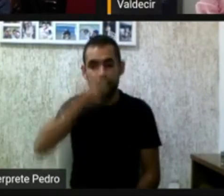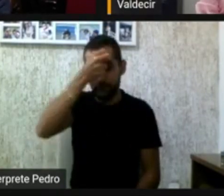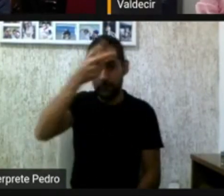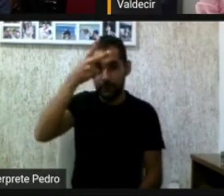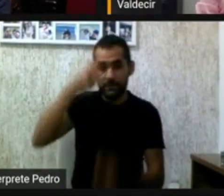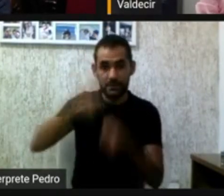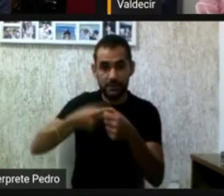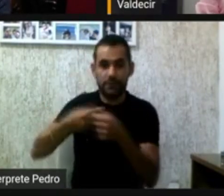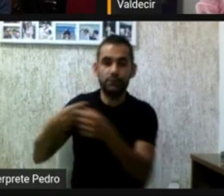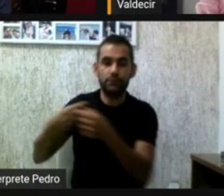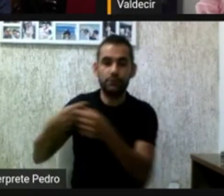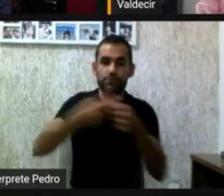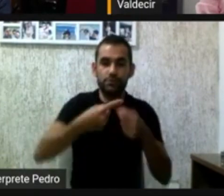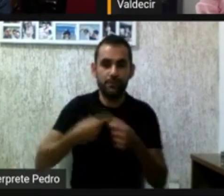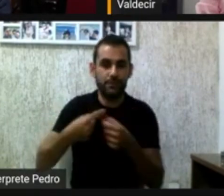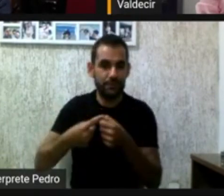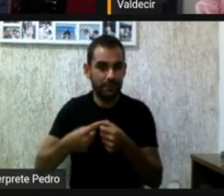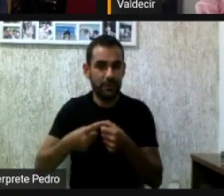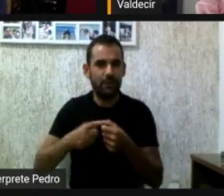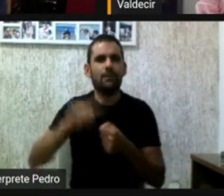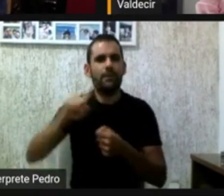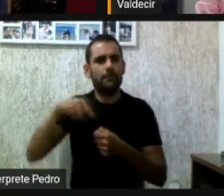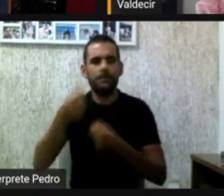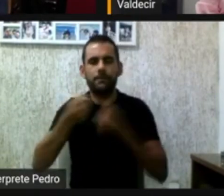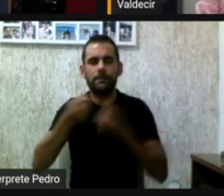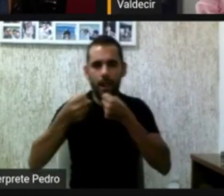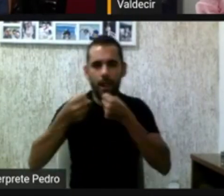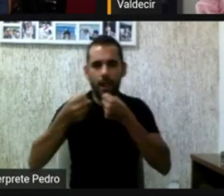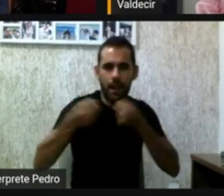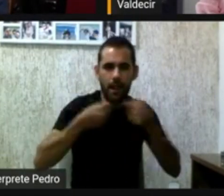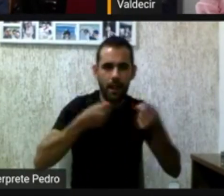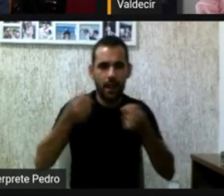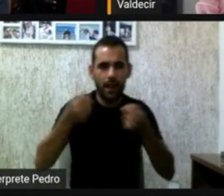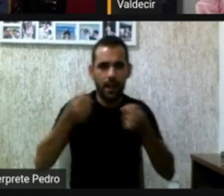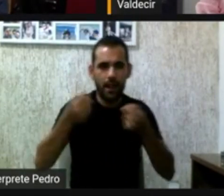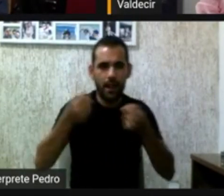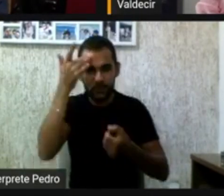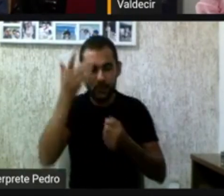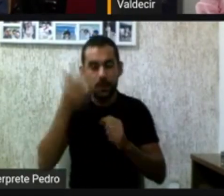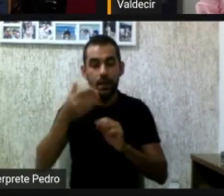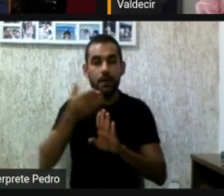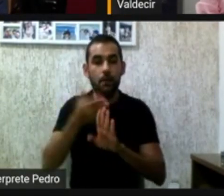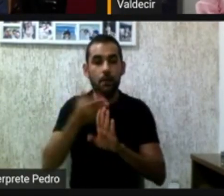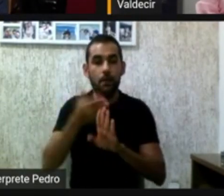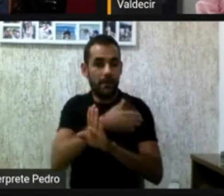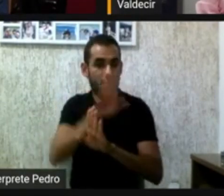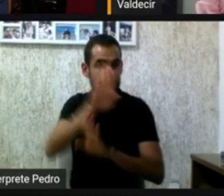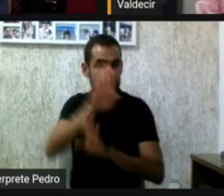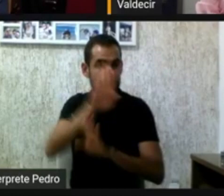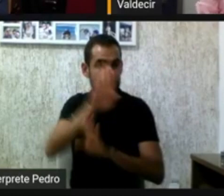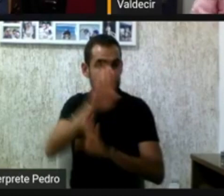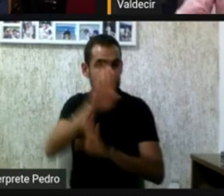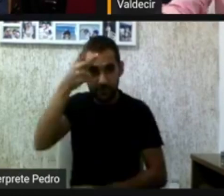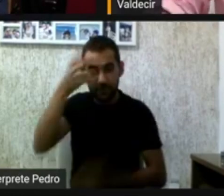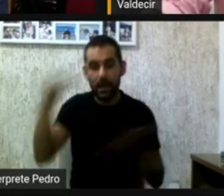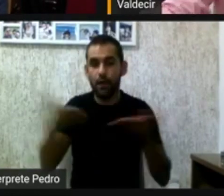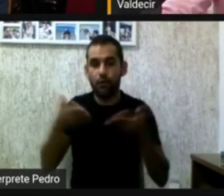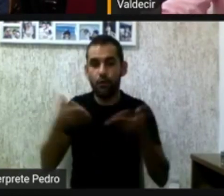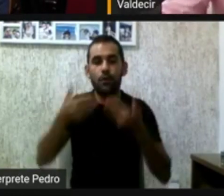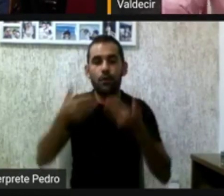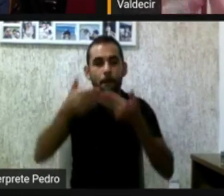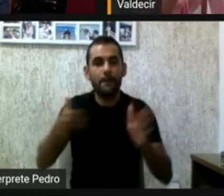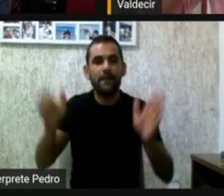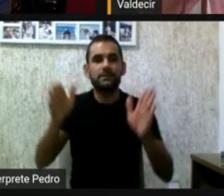região. Após uma série de entrevistas com as até então os pré-candidatos, o portal começa agora o ciclo de entrevistas